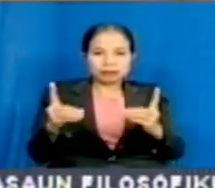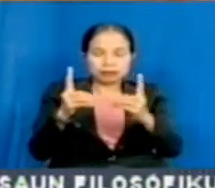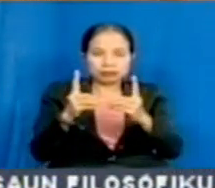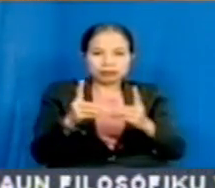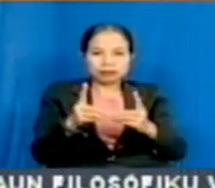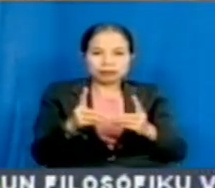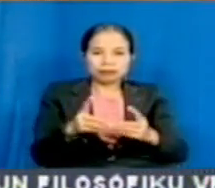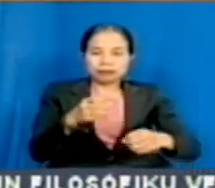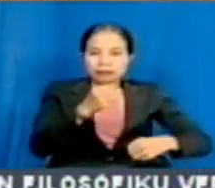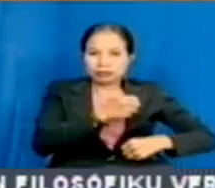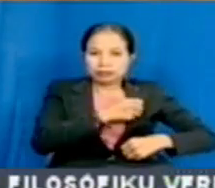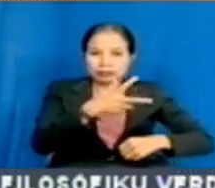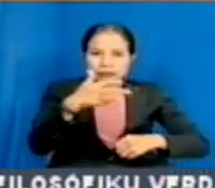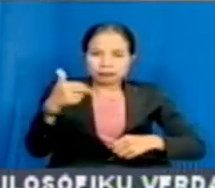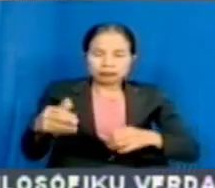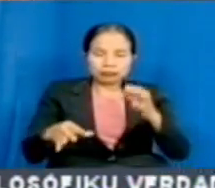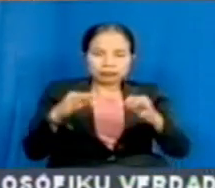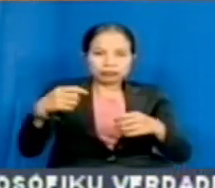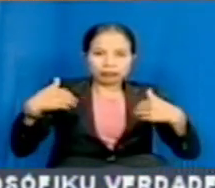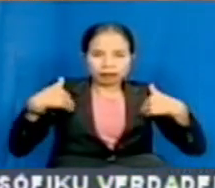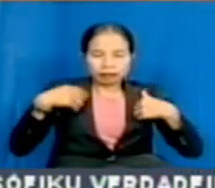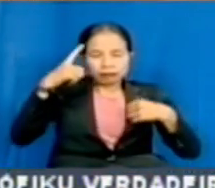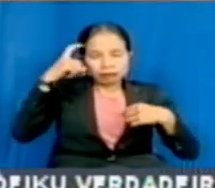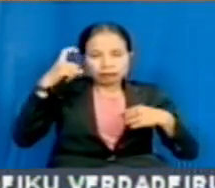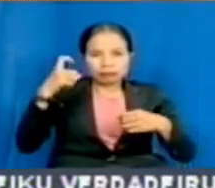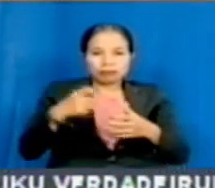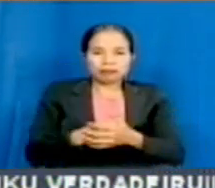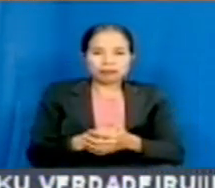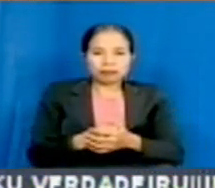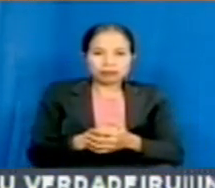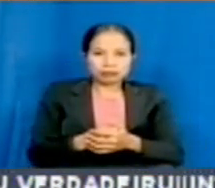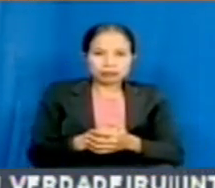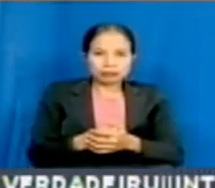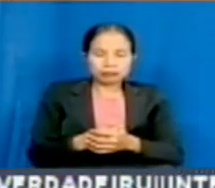invasores indonésios, mas que ihamei no croat nia tutu.